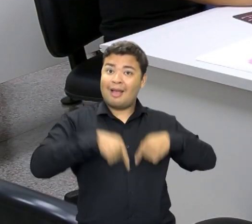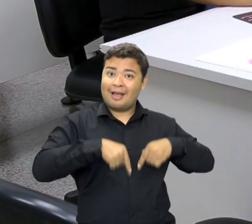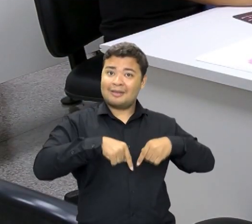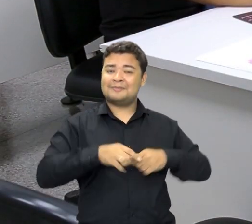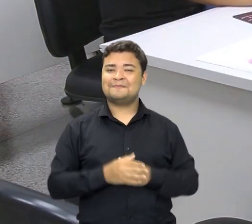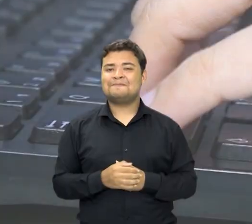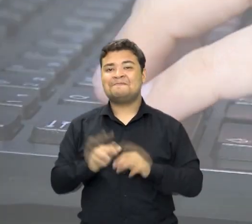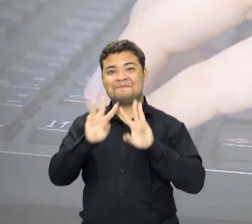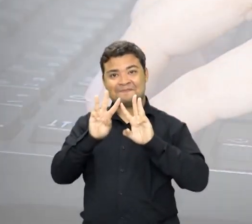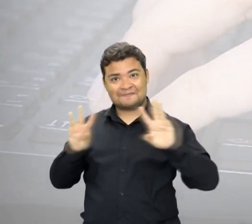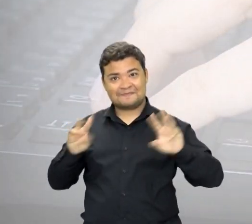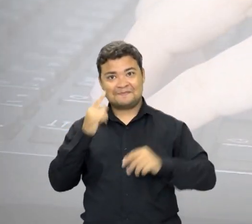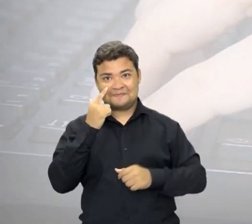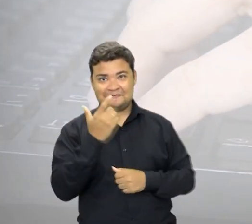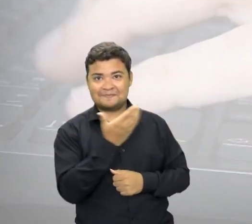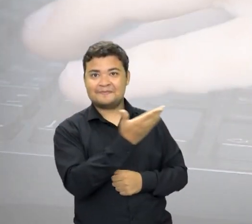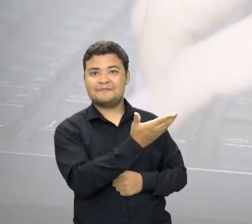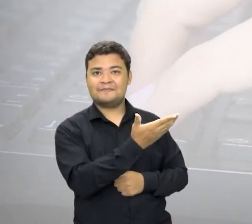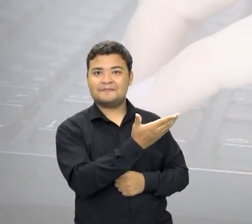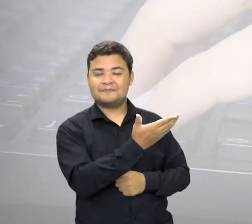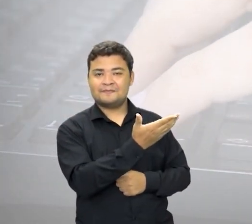para a Fundação. Acesse o site